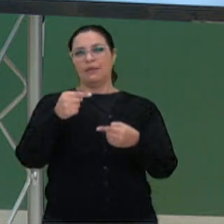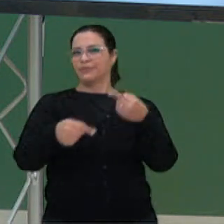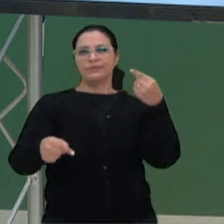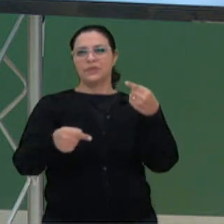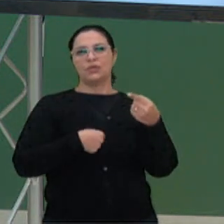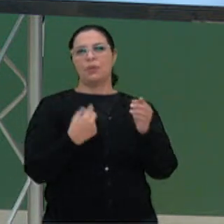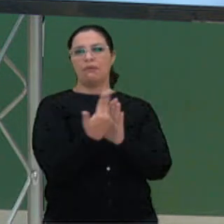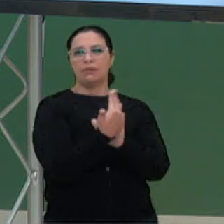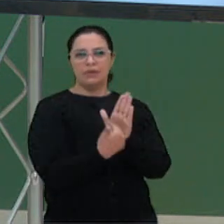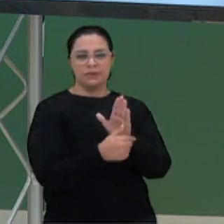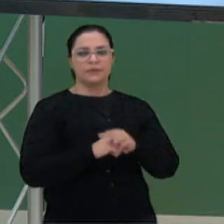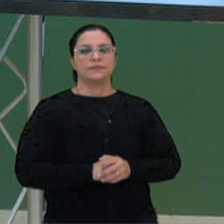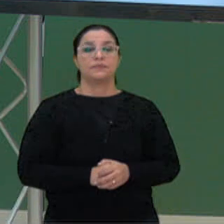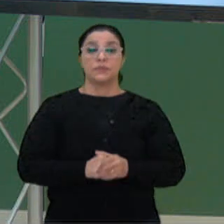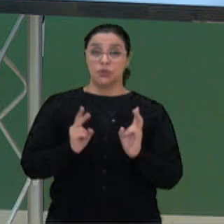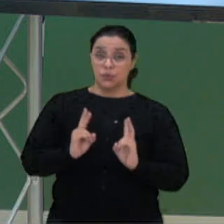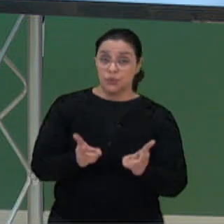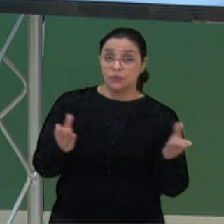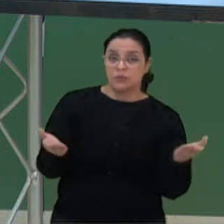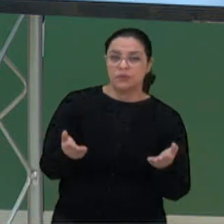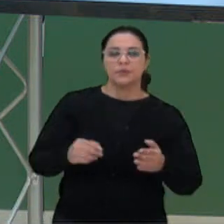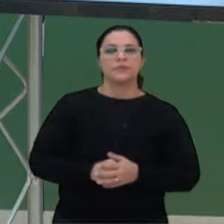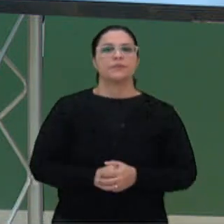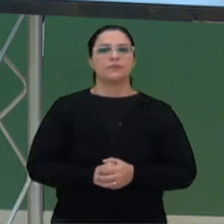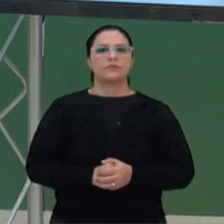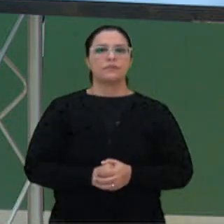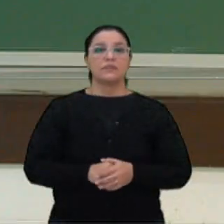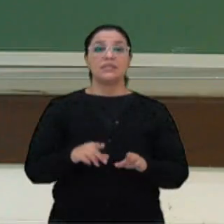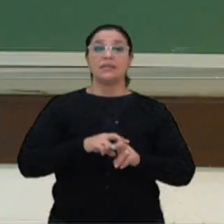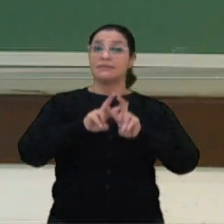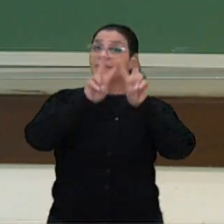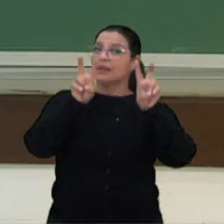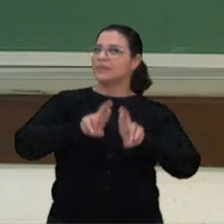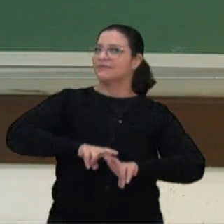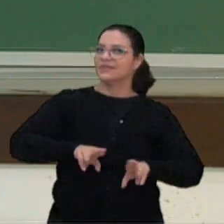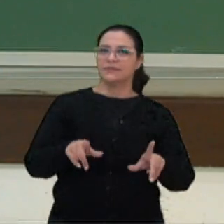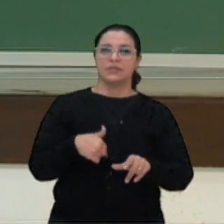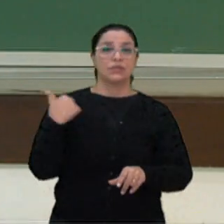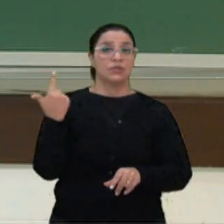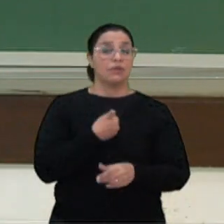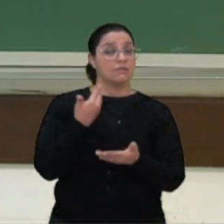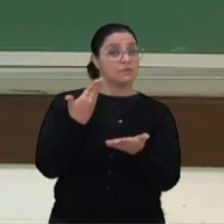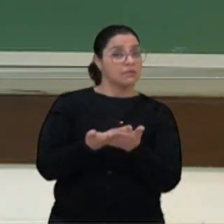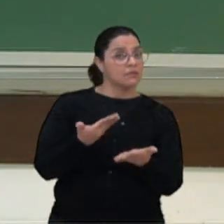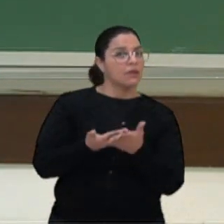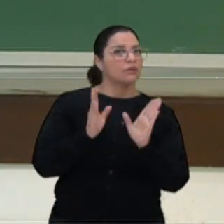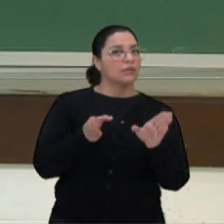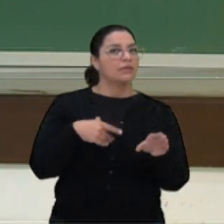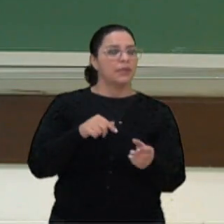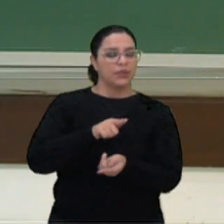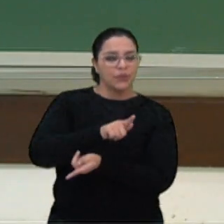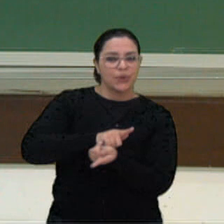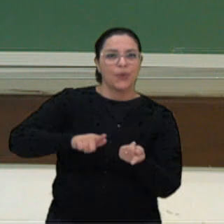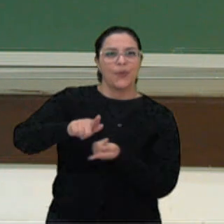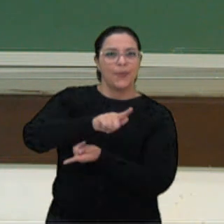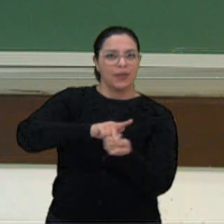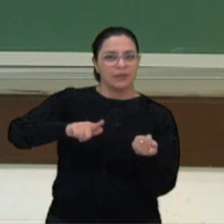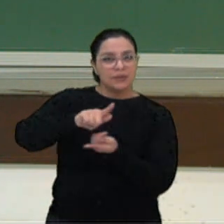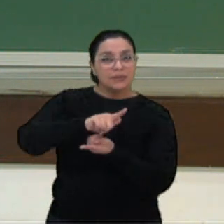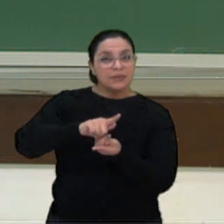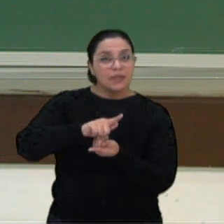charge, ok? Continuando lá, outro assunto das nossas aulas, globalização e